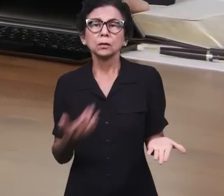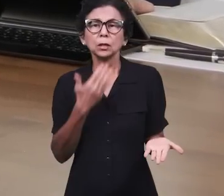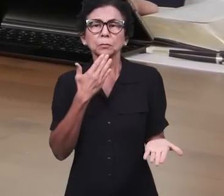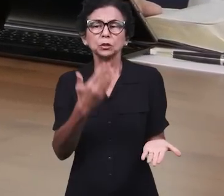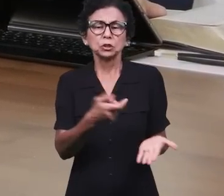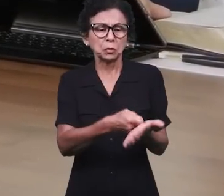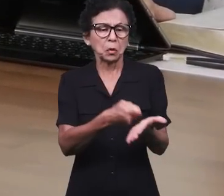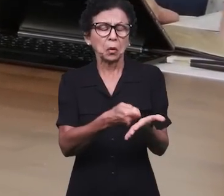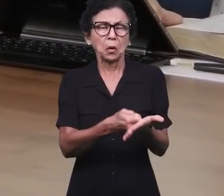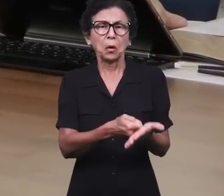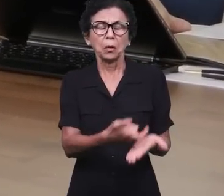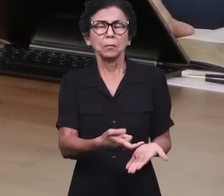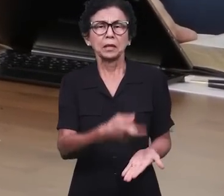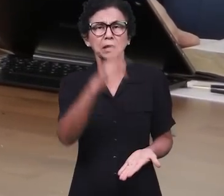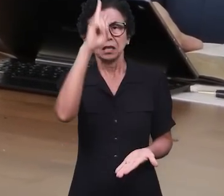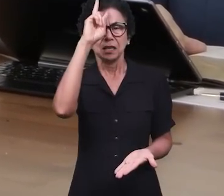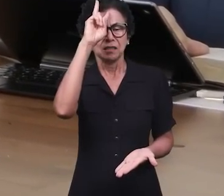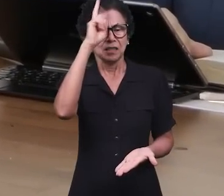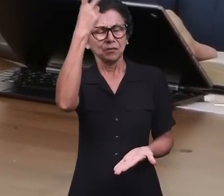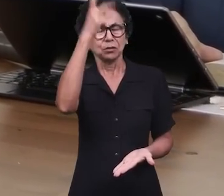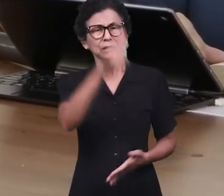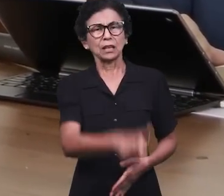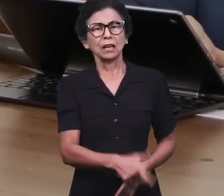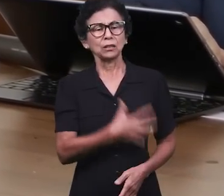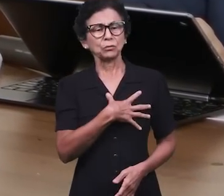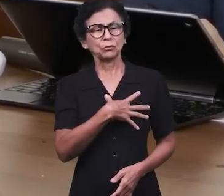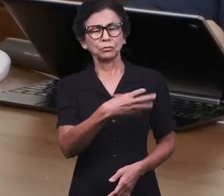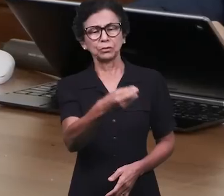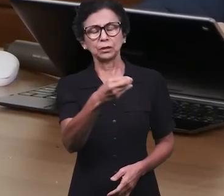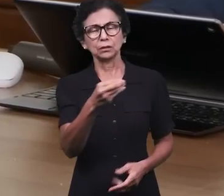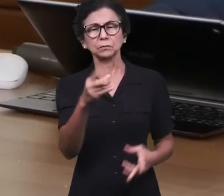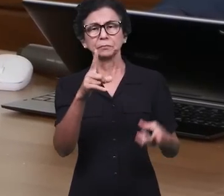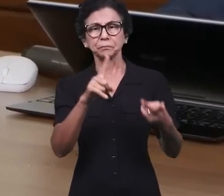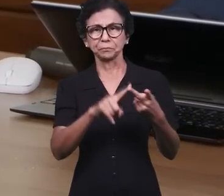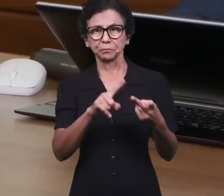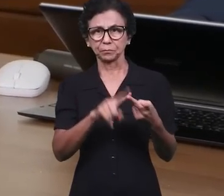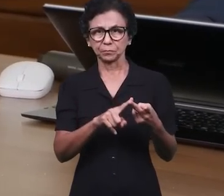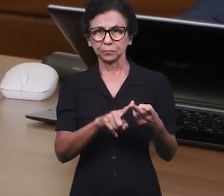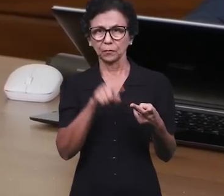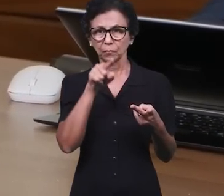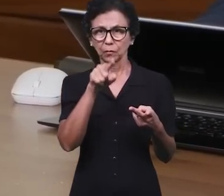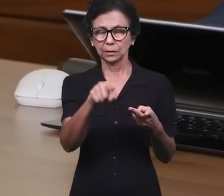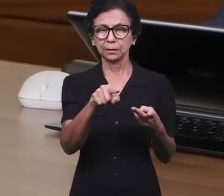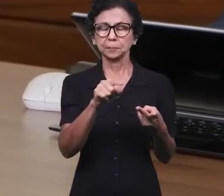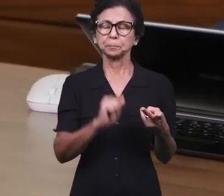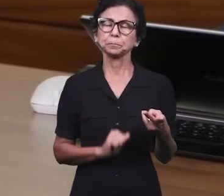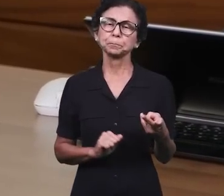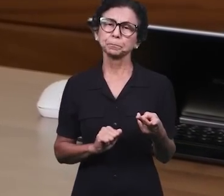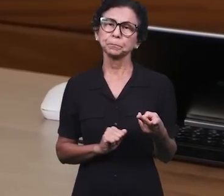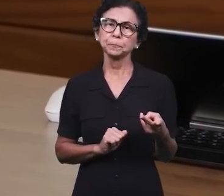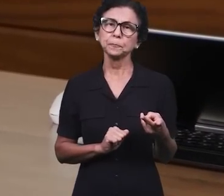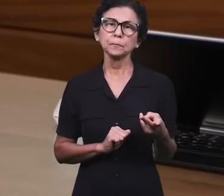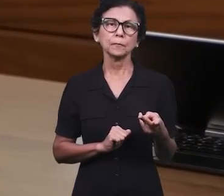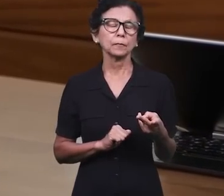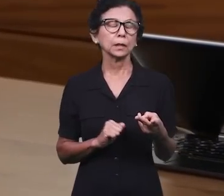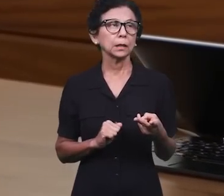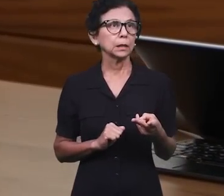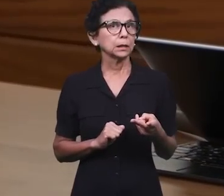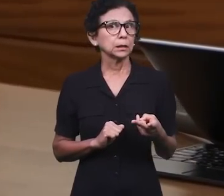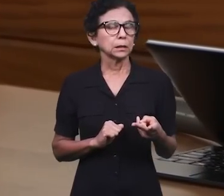faz exigência para ele e deixa ele revoltado com aquela exigência. Segunda coisa, você